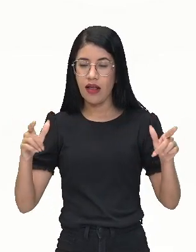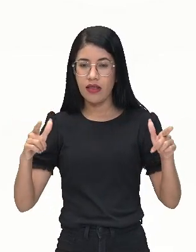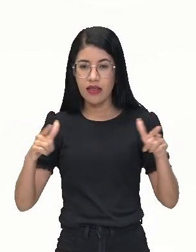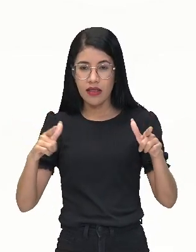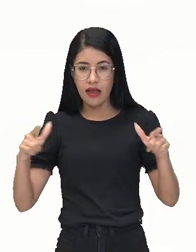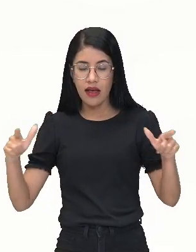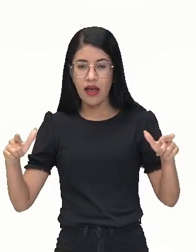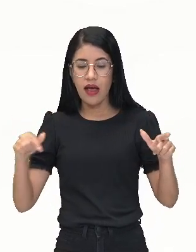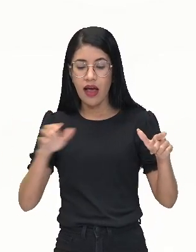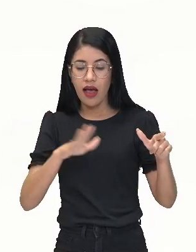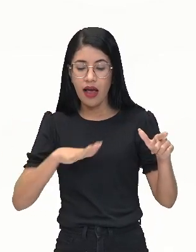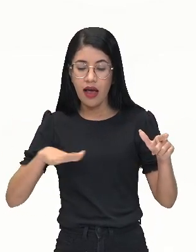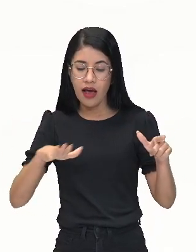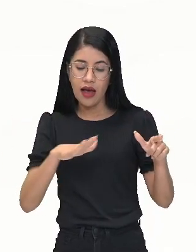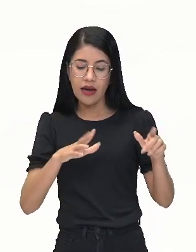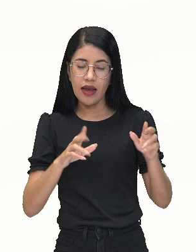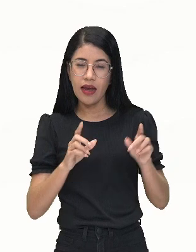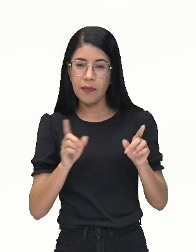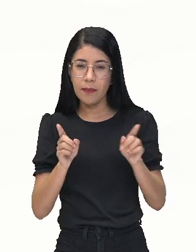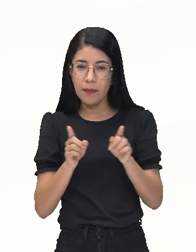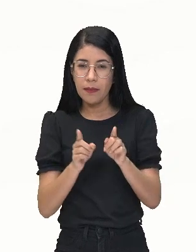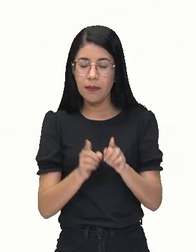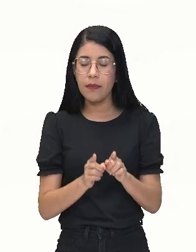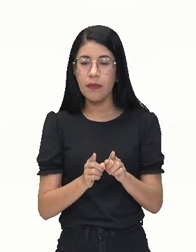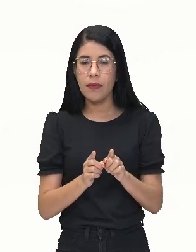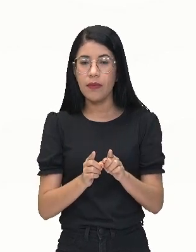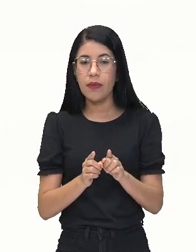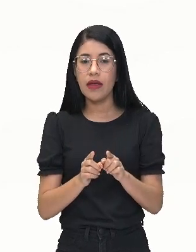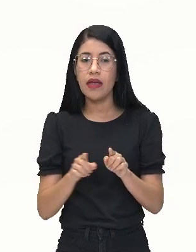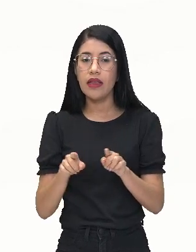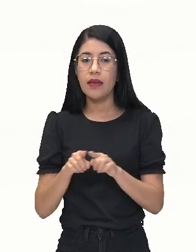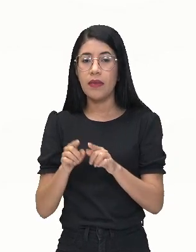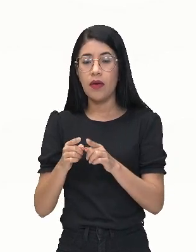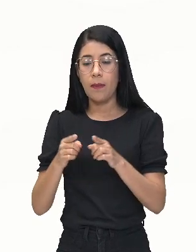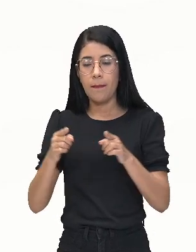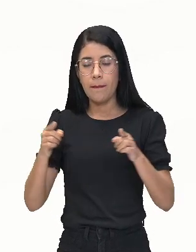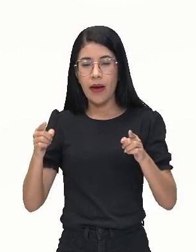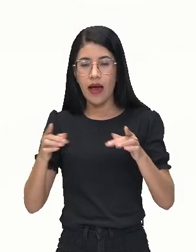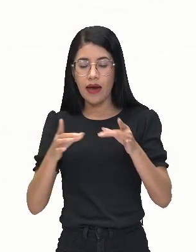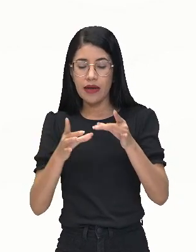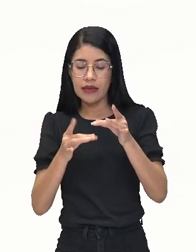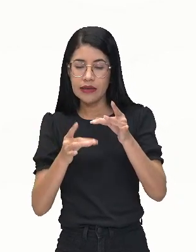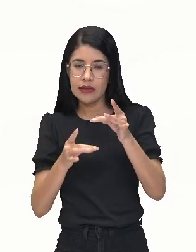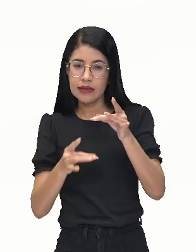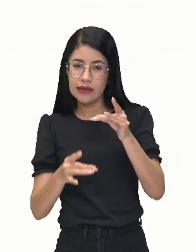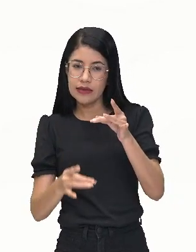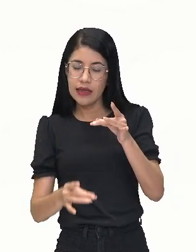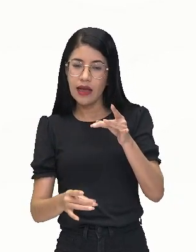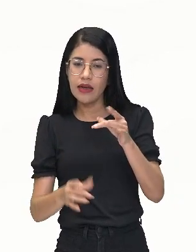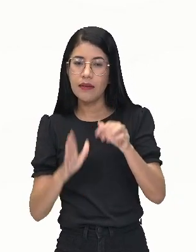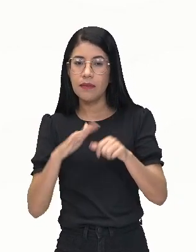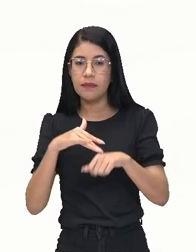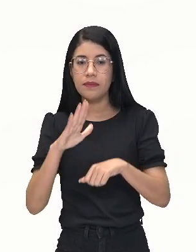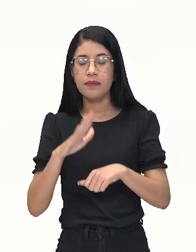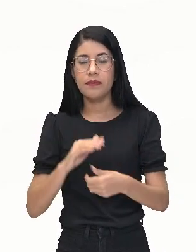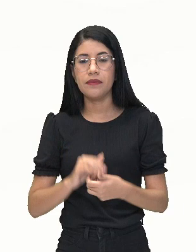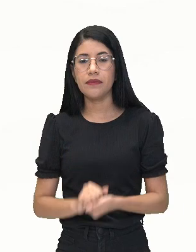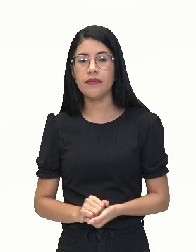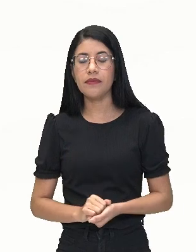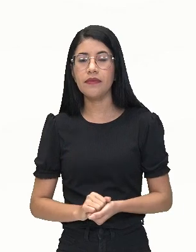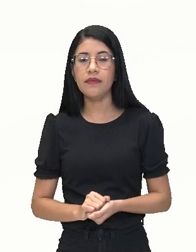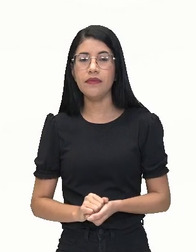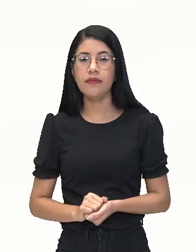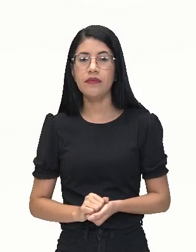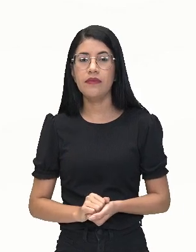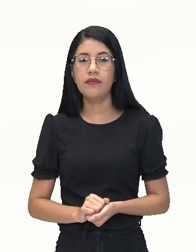menor a área representada e maior é o nível de detalhamento. Vejam o seguinte